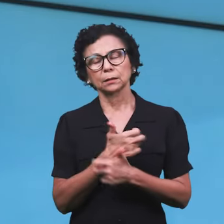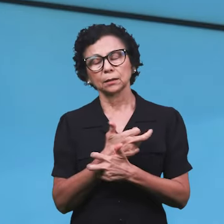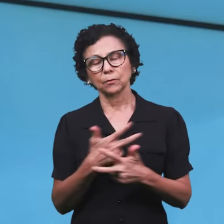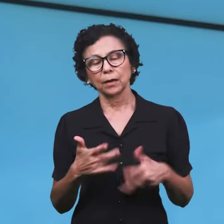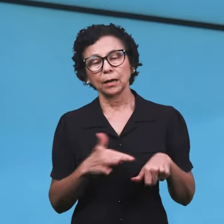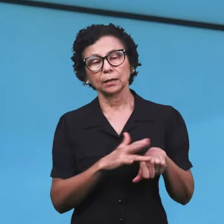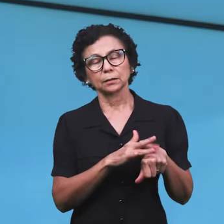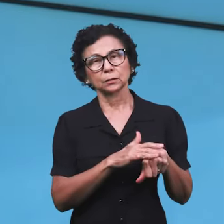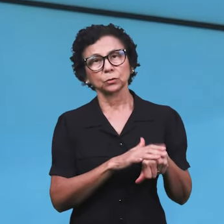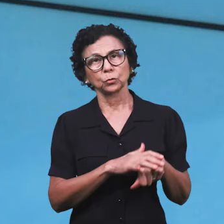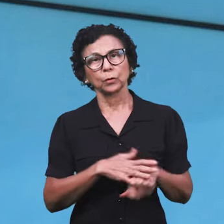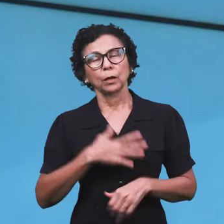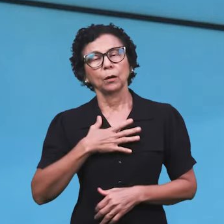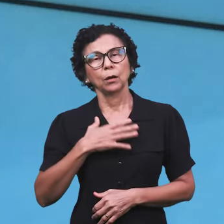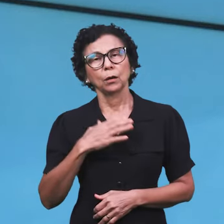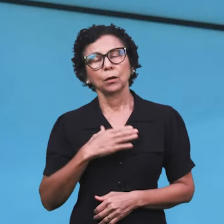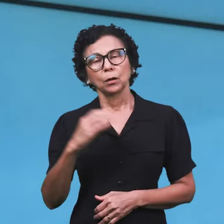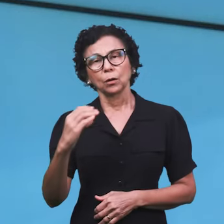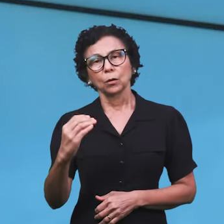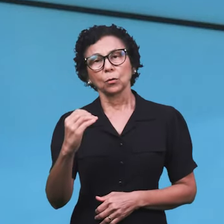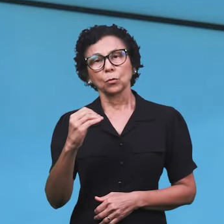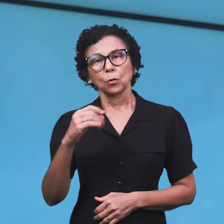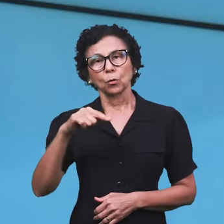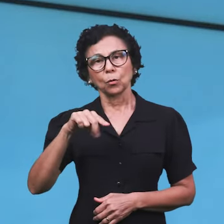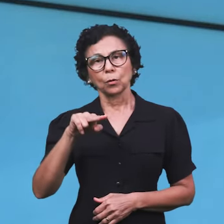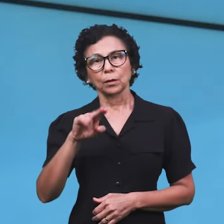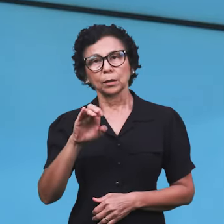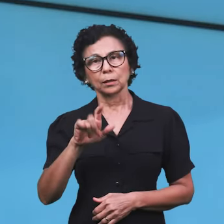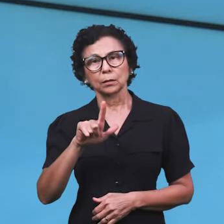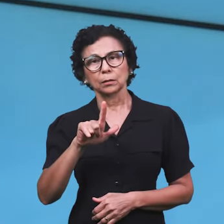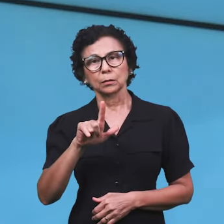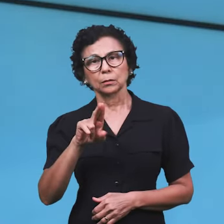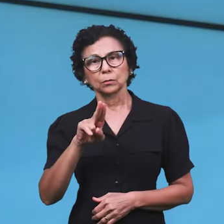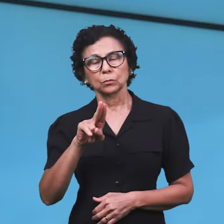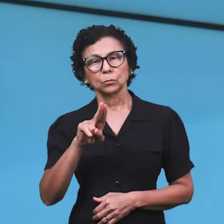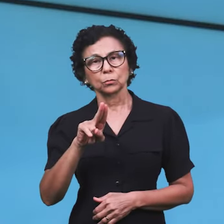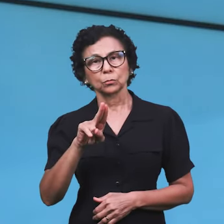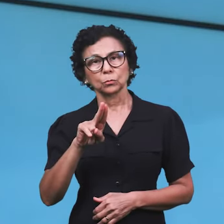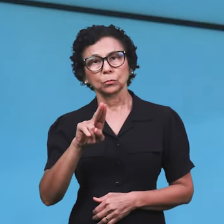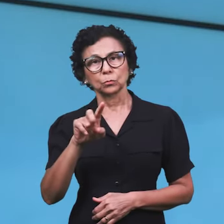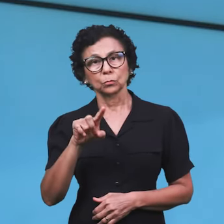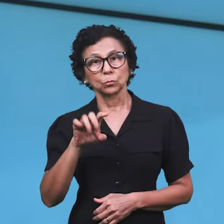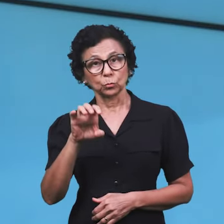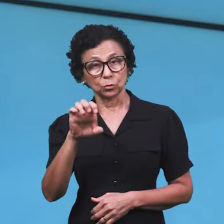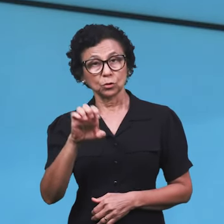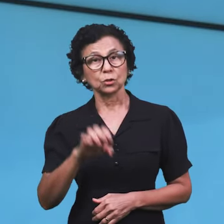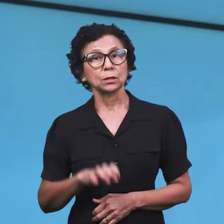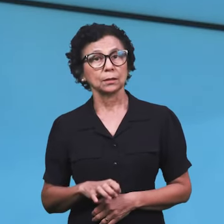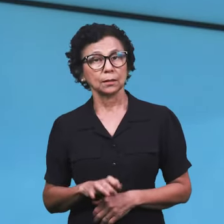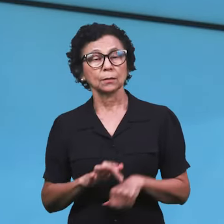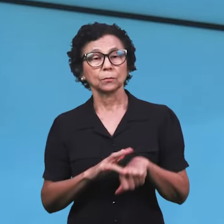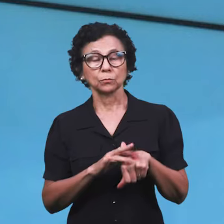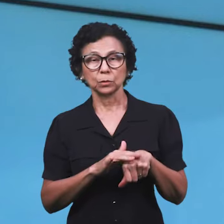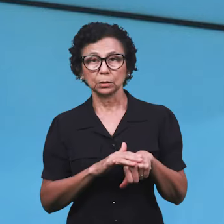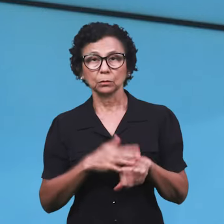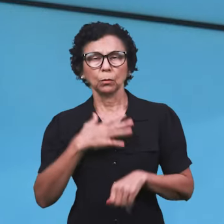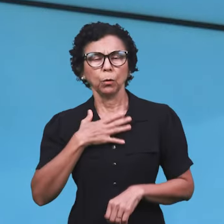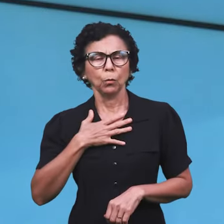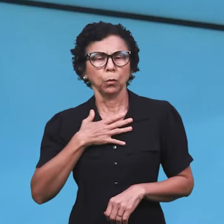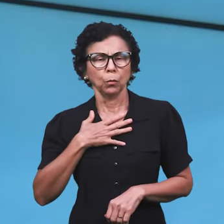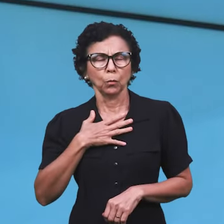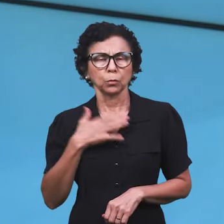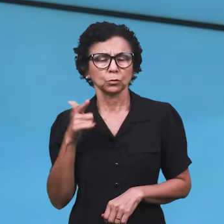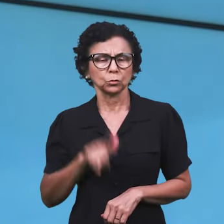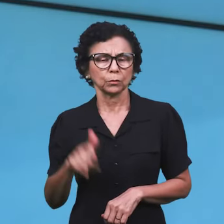da coqueluche, né, da tuberculose. Então, são doenças que são imunopreveníveis pelas vacinas. Então,